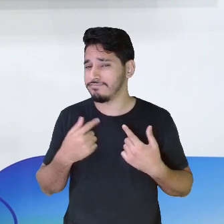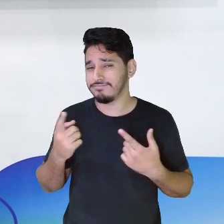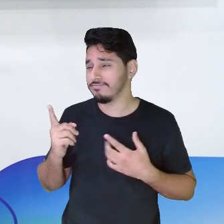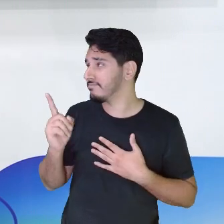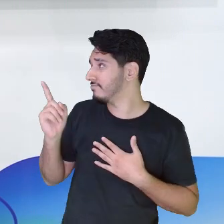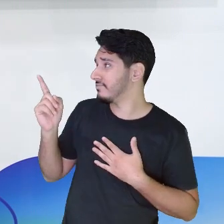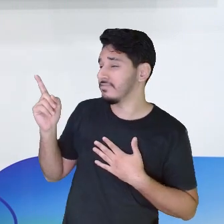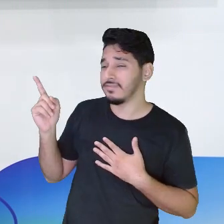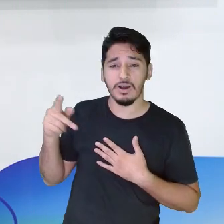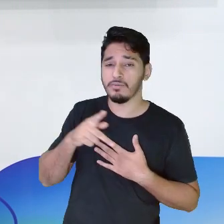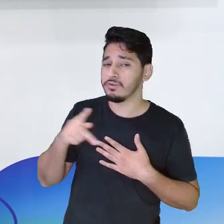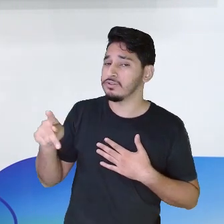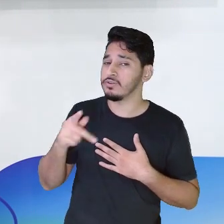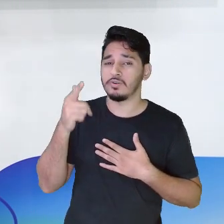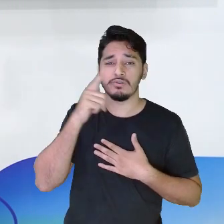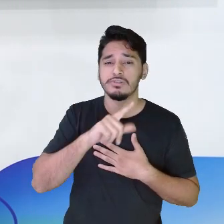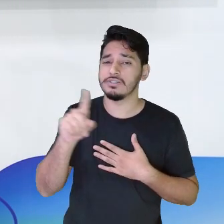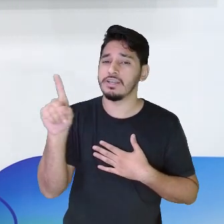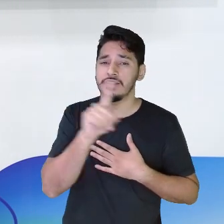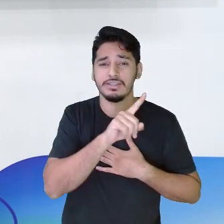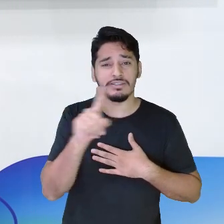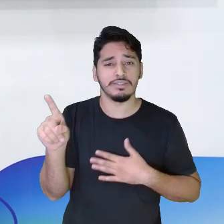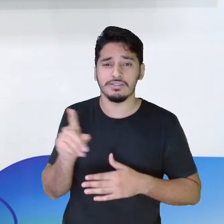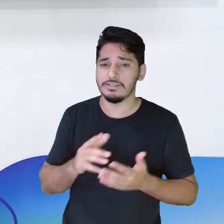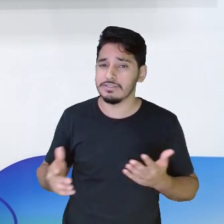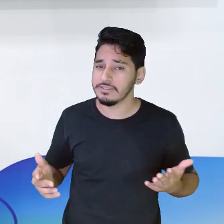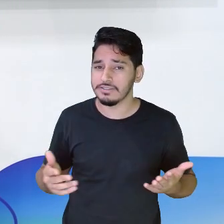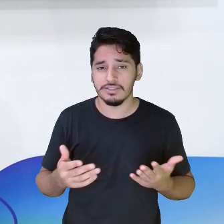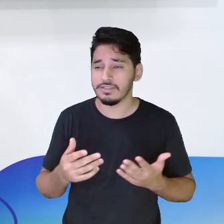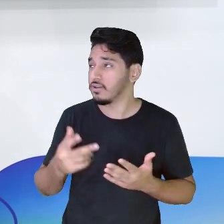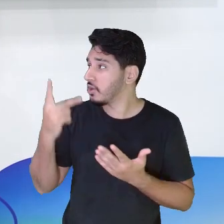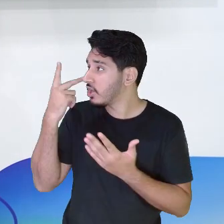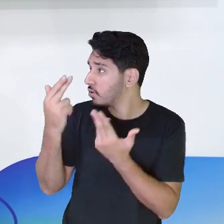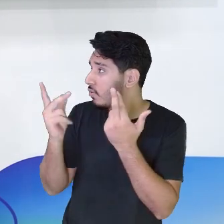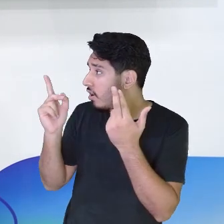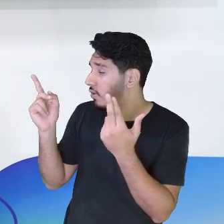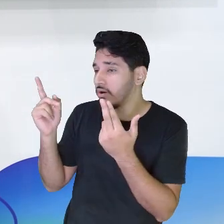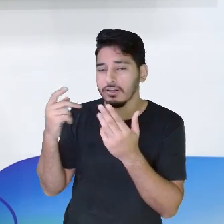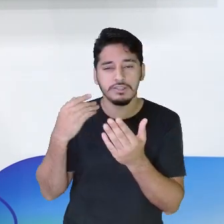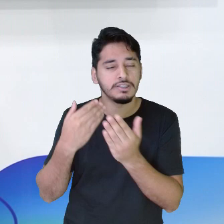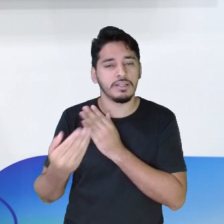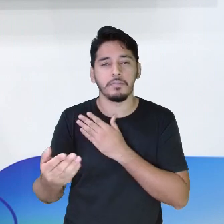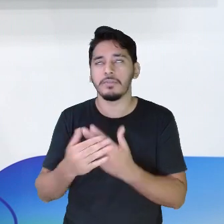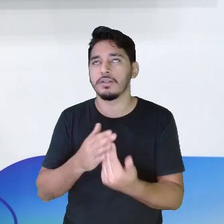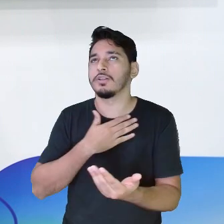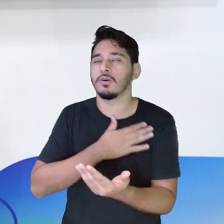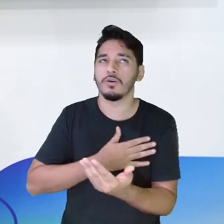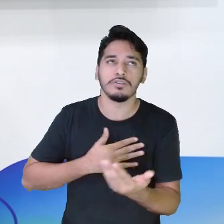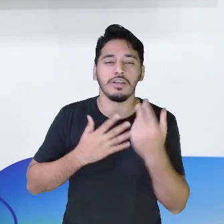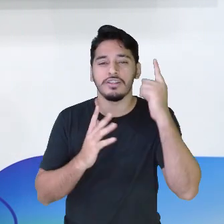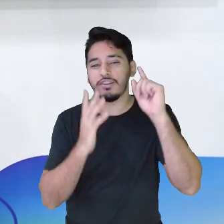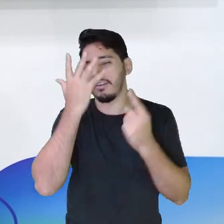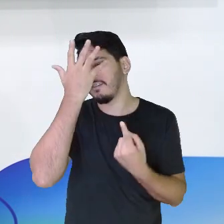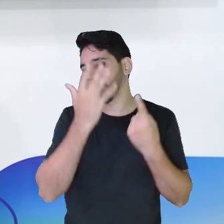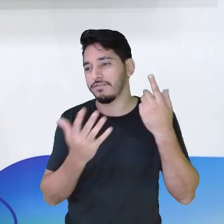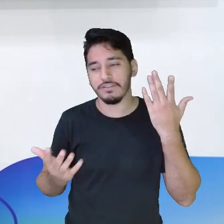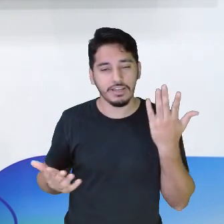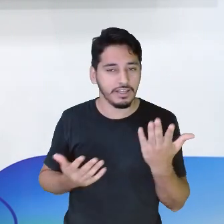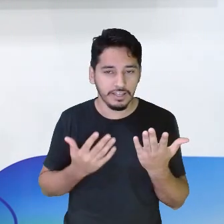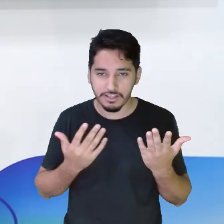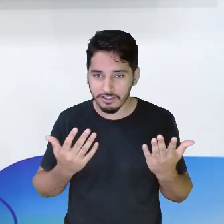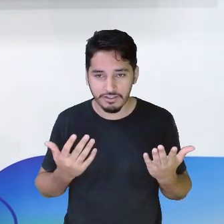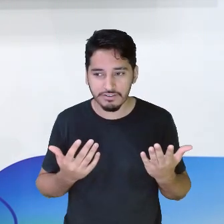vai conseguir imitar essa posição para vocês, independente de gostar de frevo e